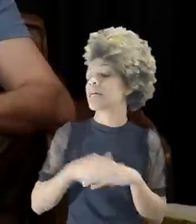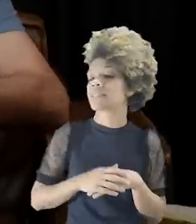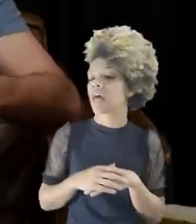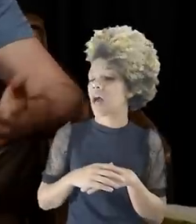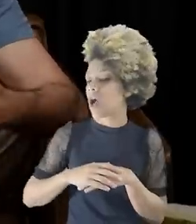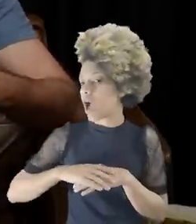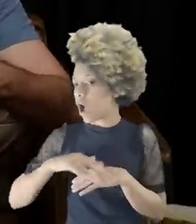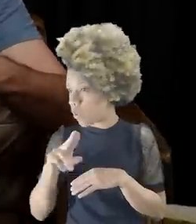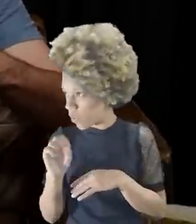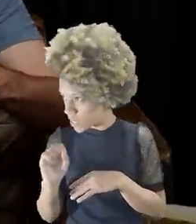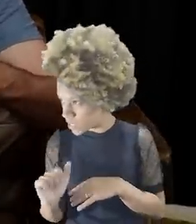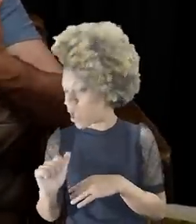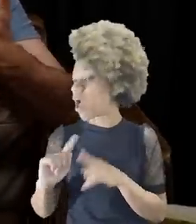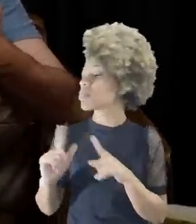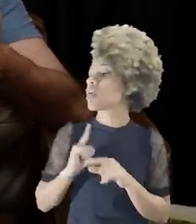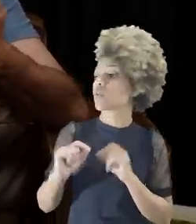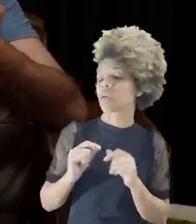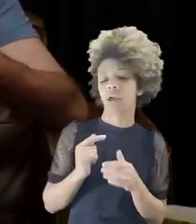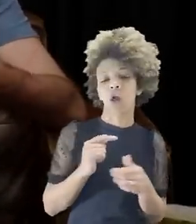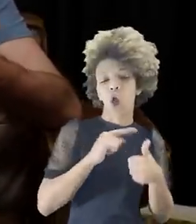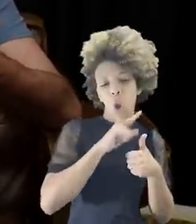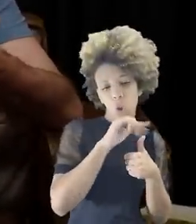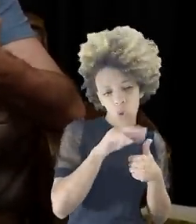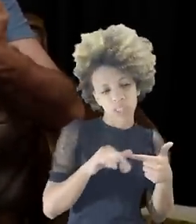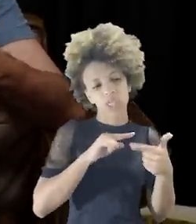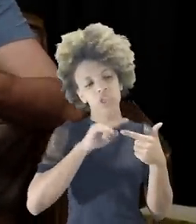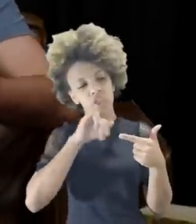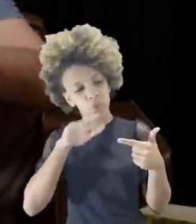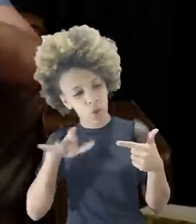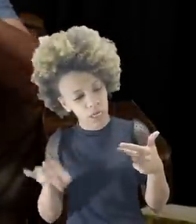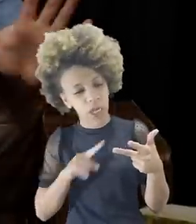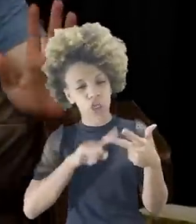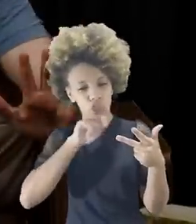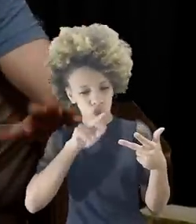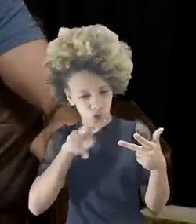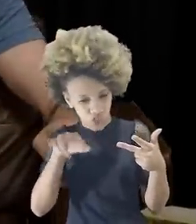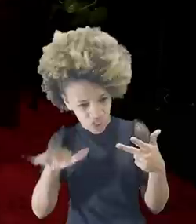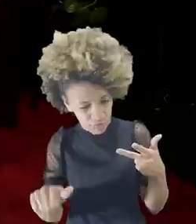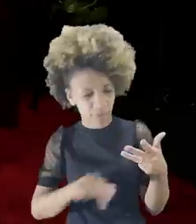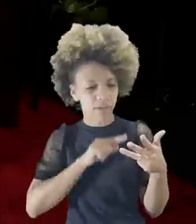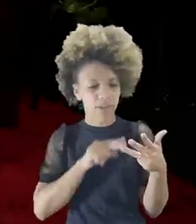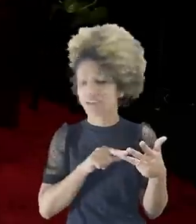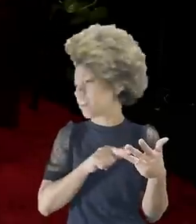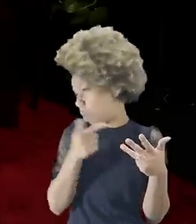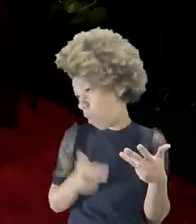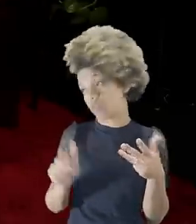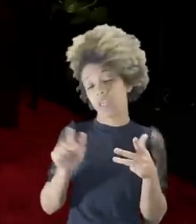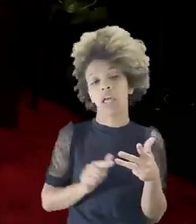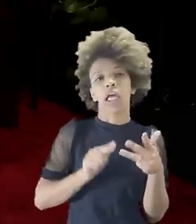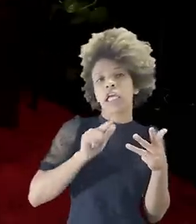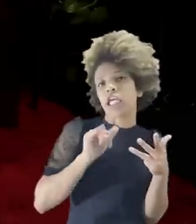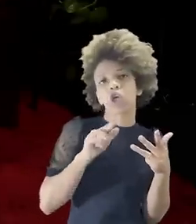Soviética não existe mais então daí você tem Rússia Lituânia Letônia Georgia e vai mal alguns aí os